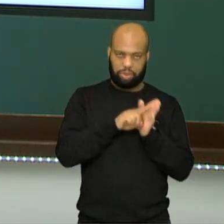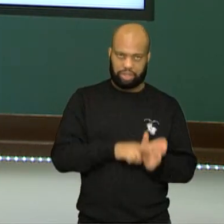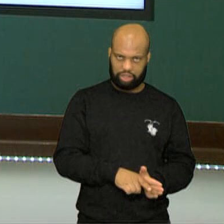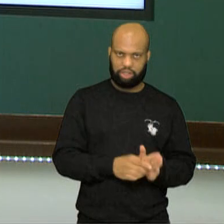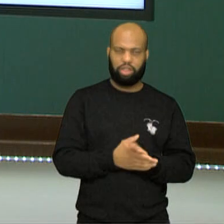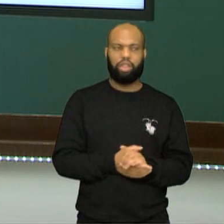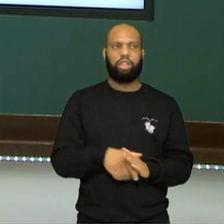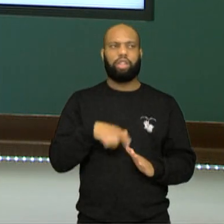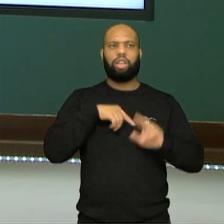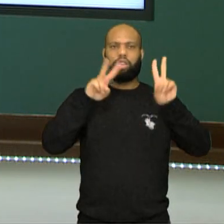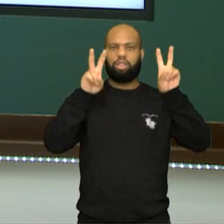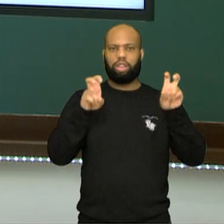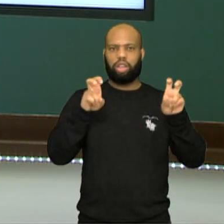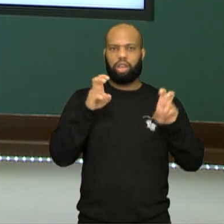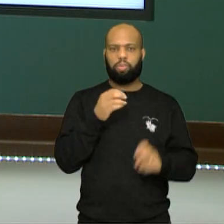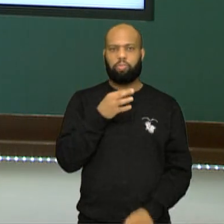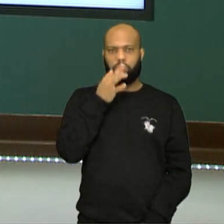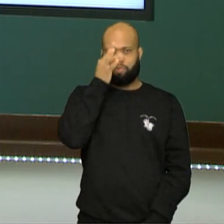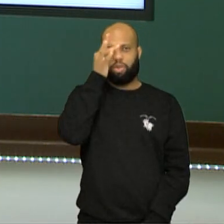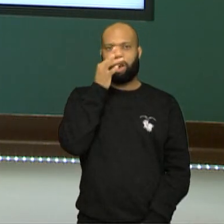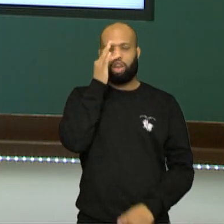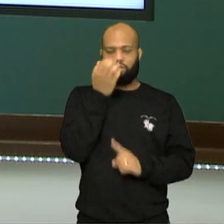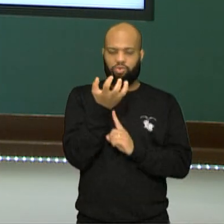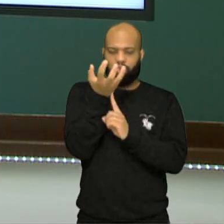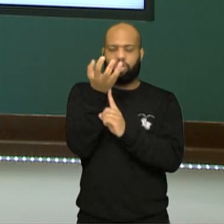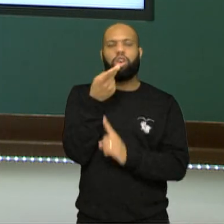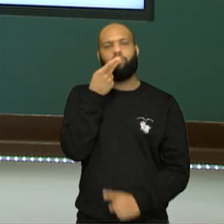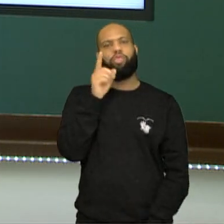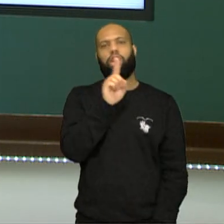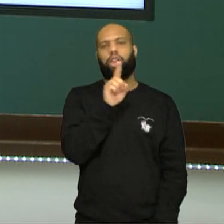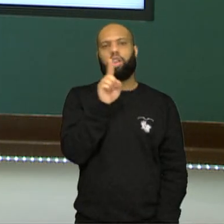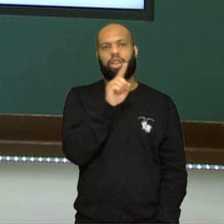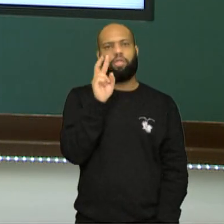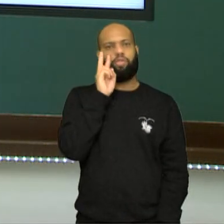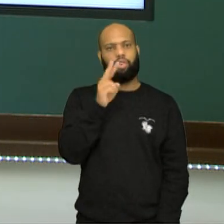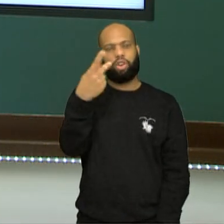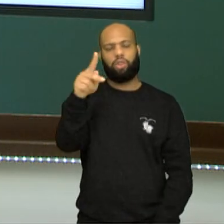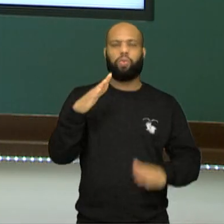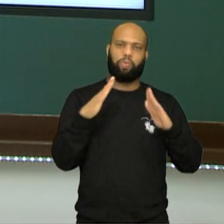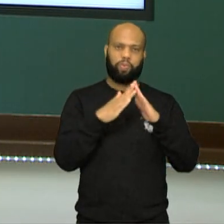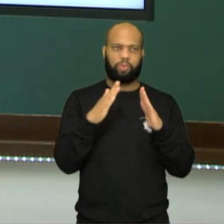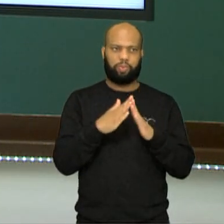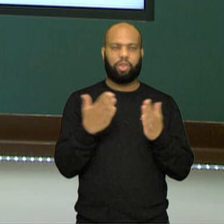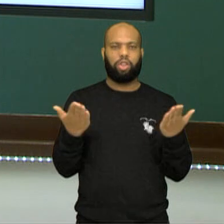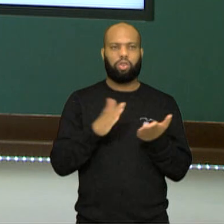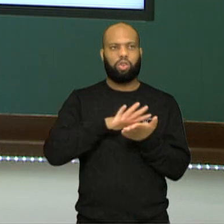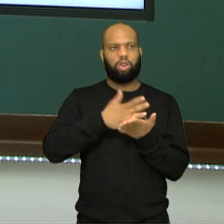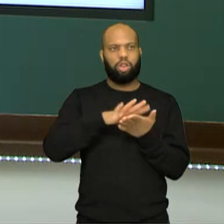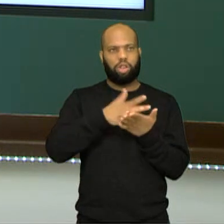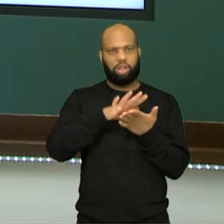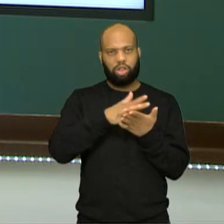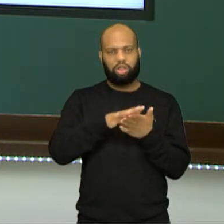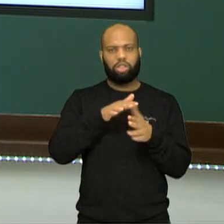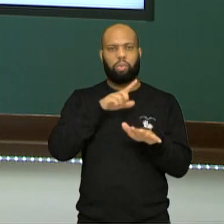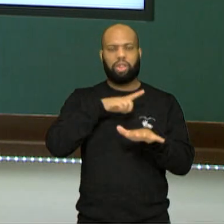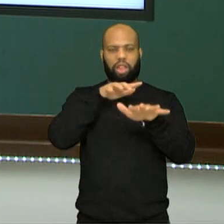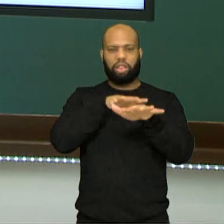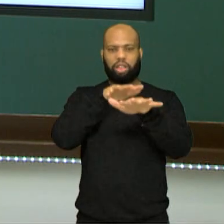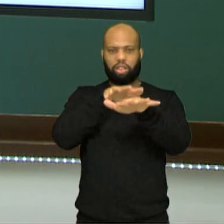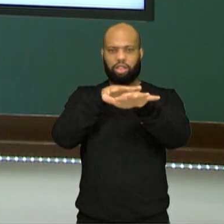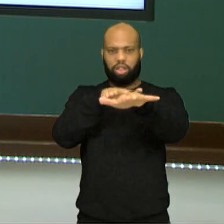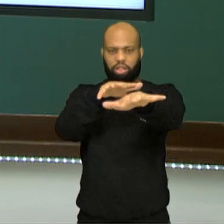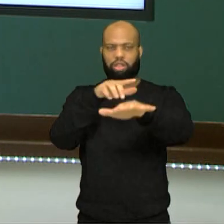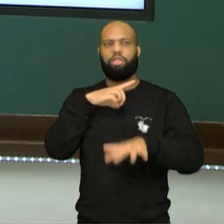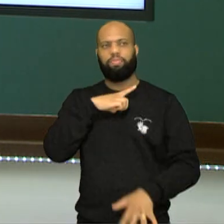Não Falam, tá? Do mestre Cartola, escute em casa aí. Agora você vai escutar um samba em plena avenida,